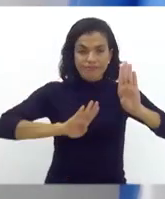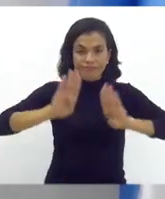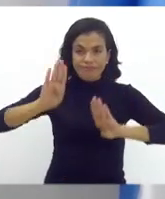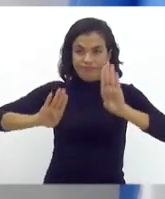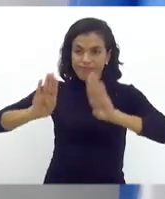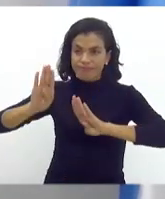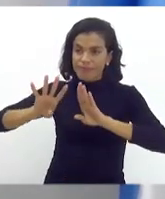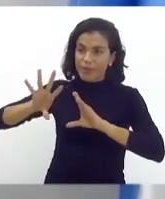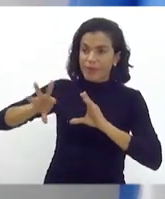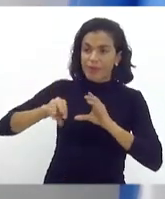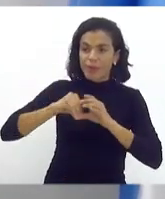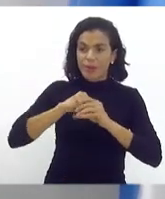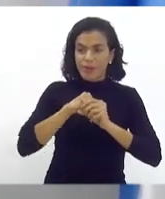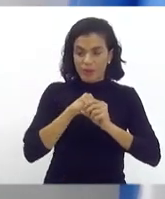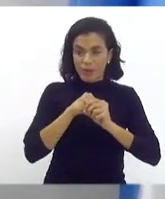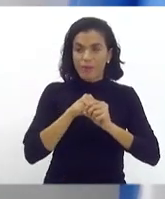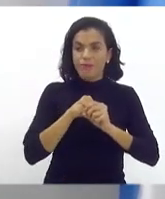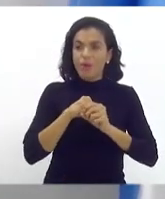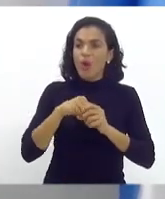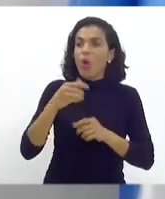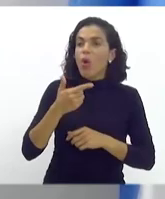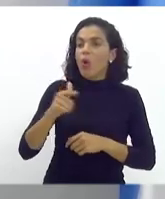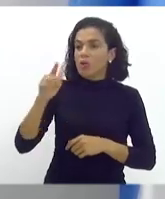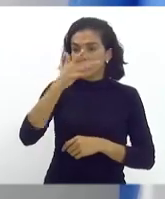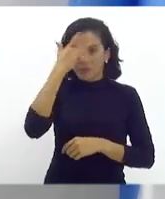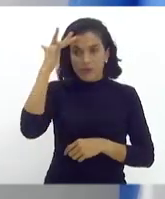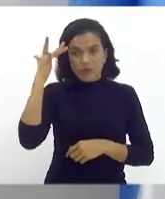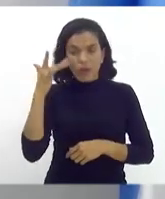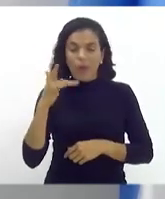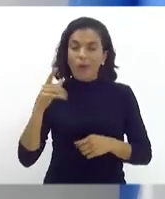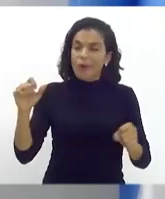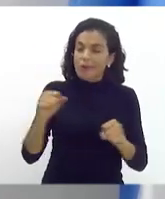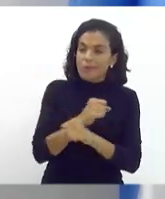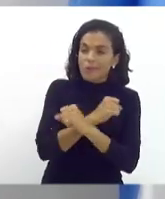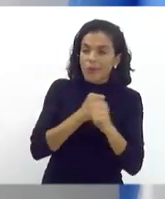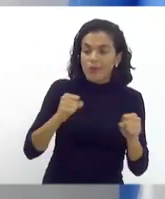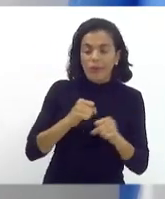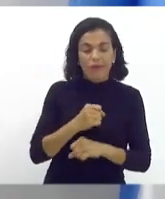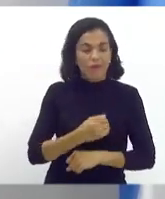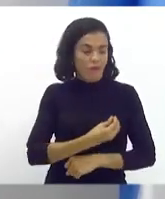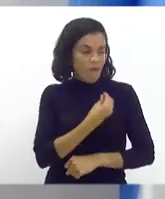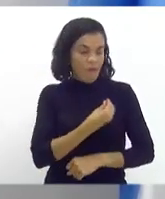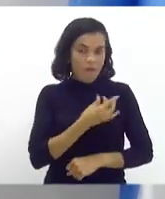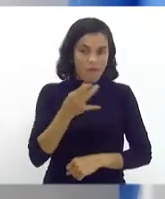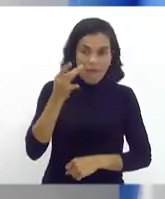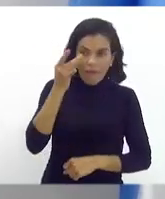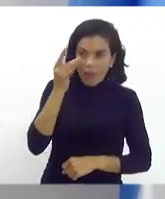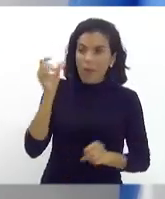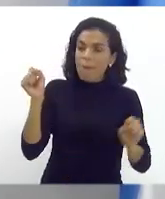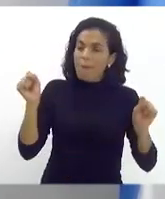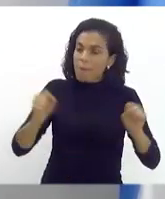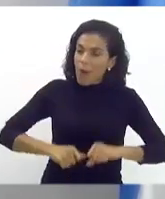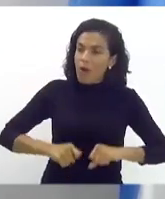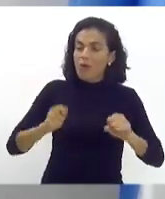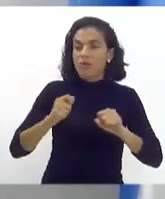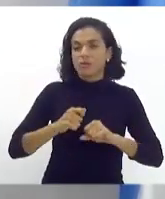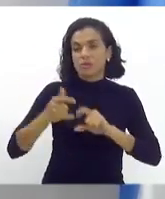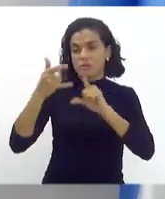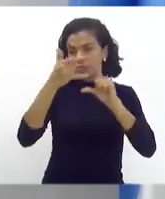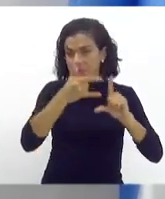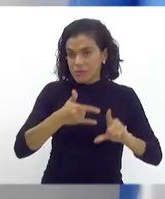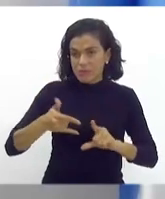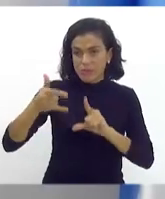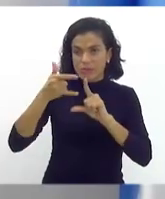a nossa CPI que porventura outra pessoa que esteja impossibilitada destaque presencialmente possa ser ouvida